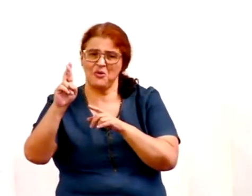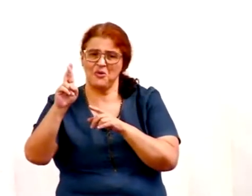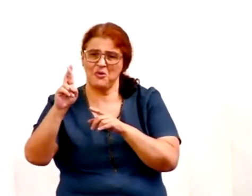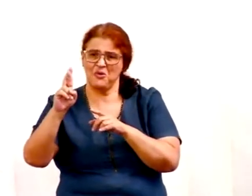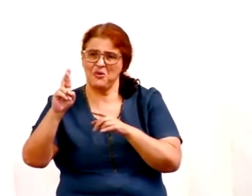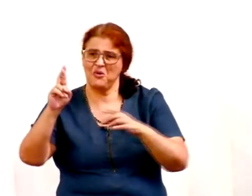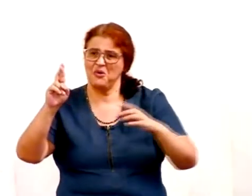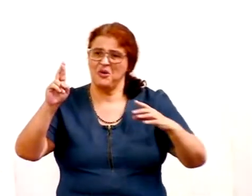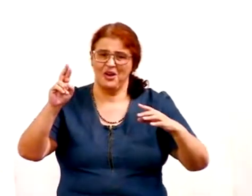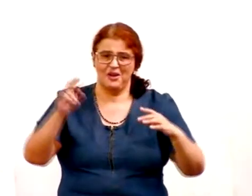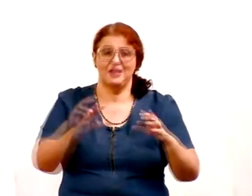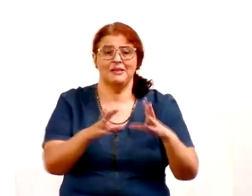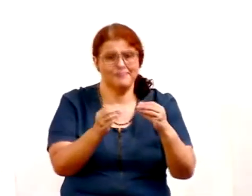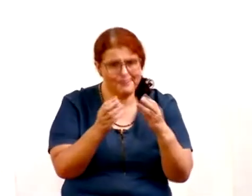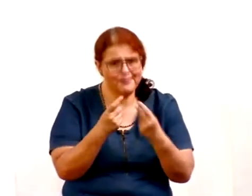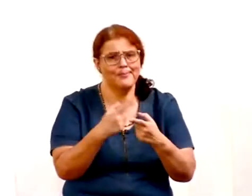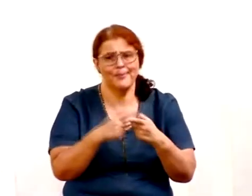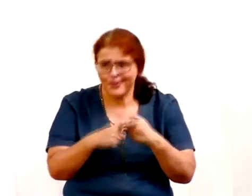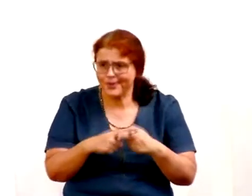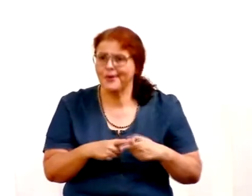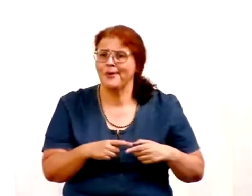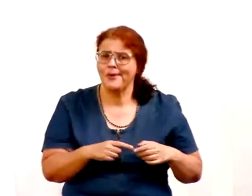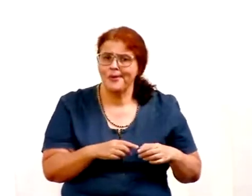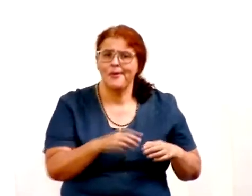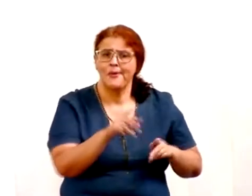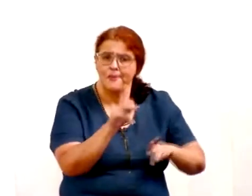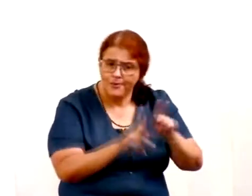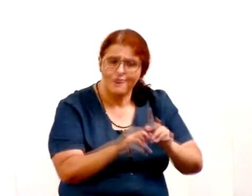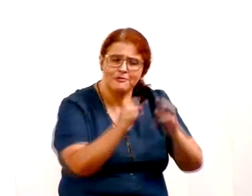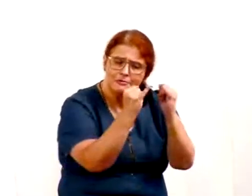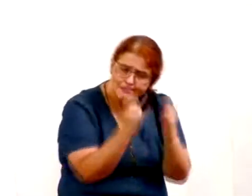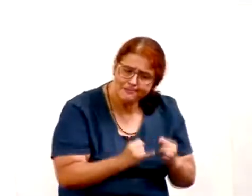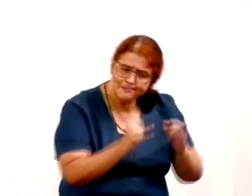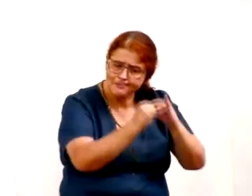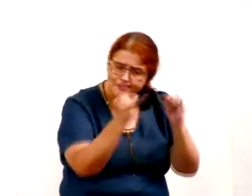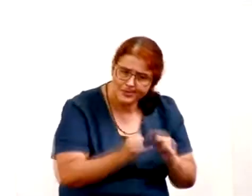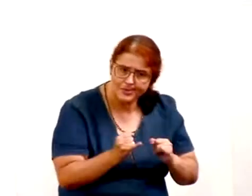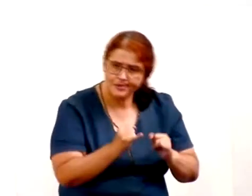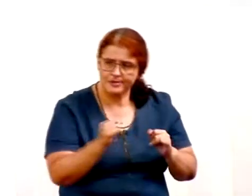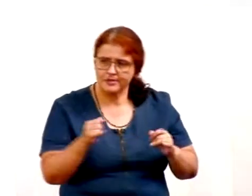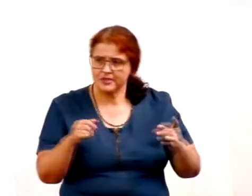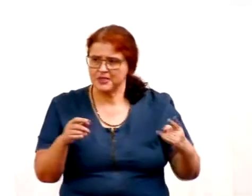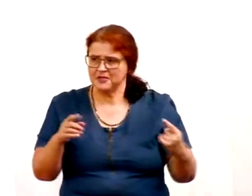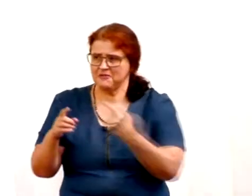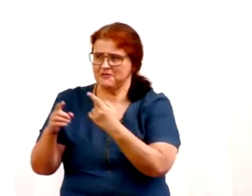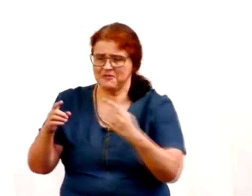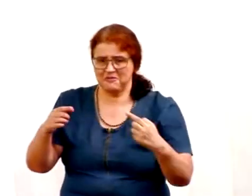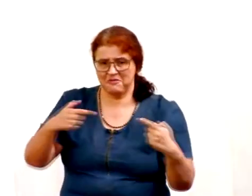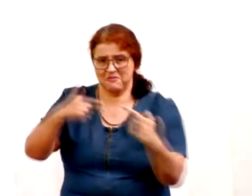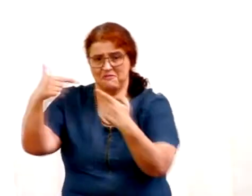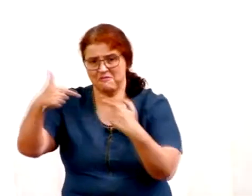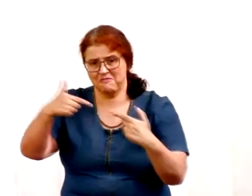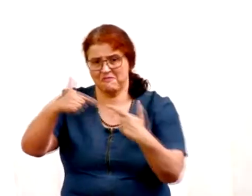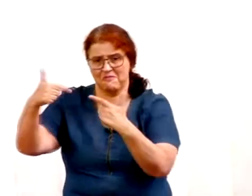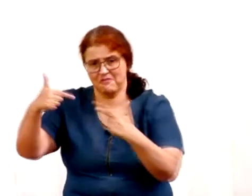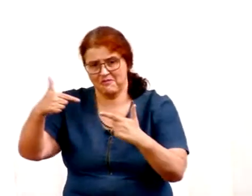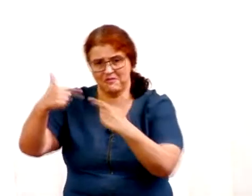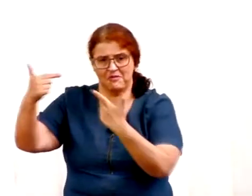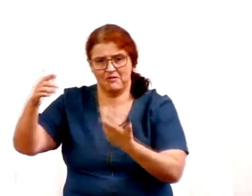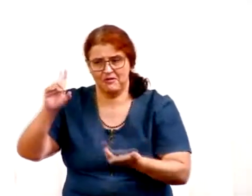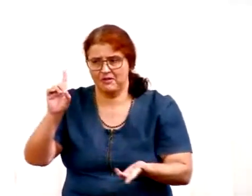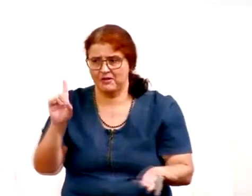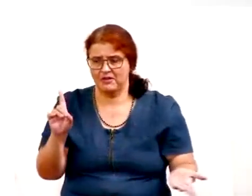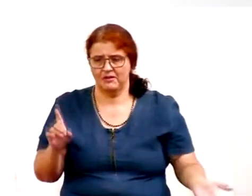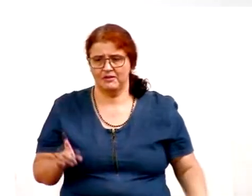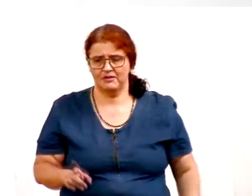coisas que eles, da forma como eles reagiram, a resposta do coração deste povo.